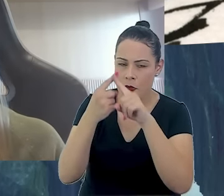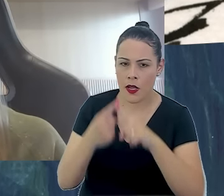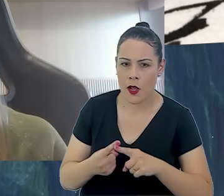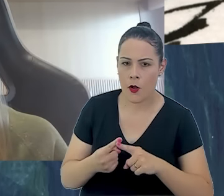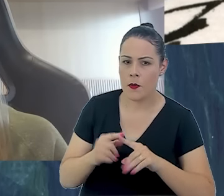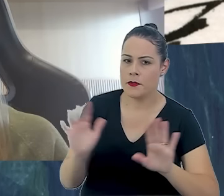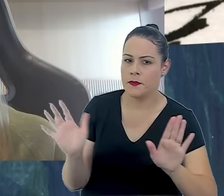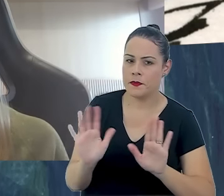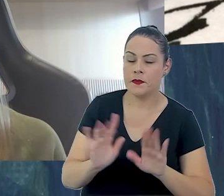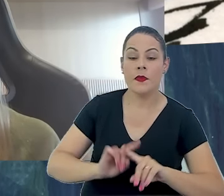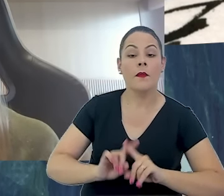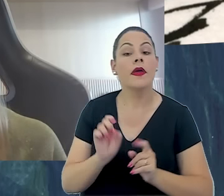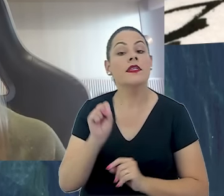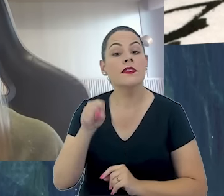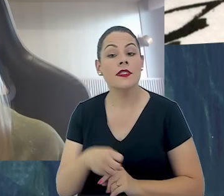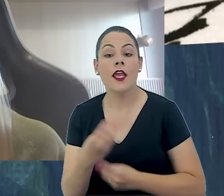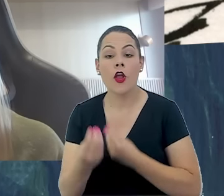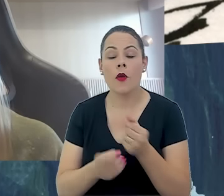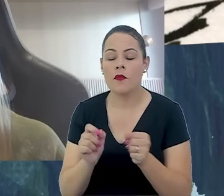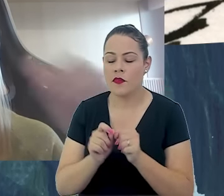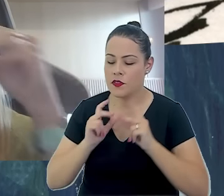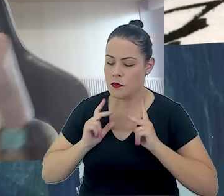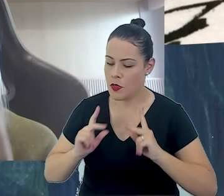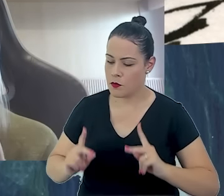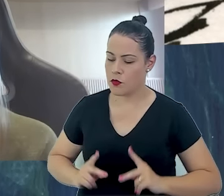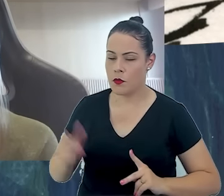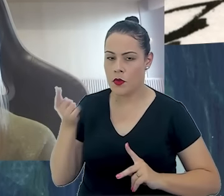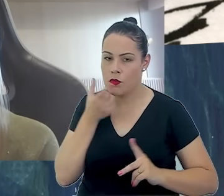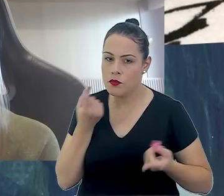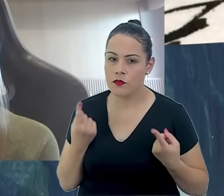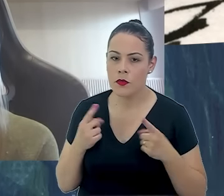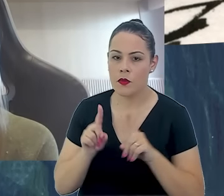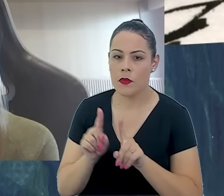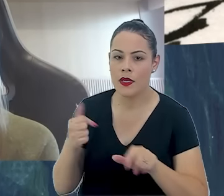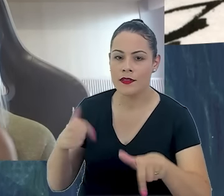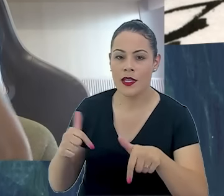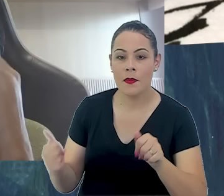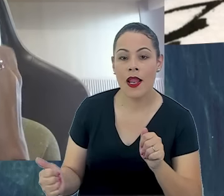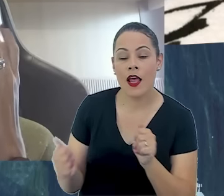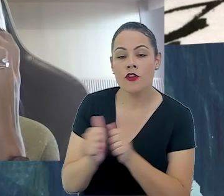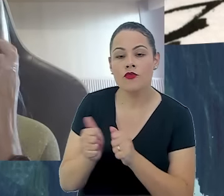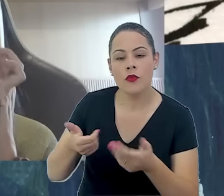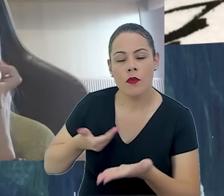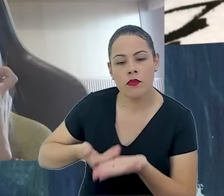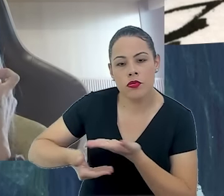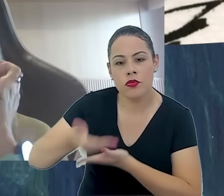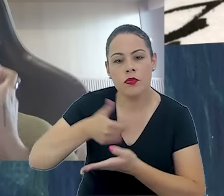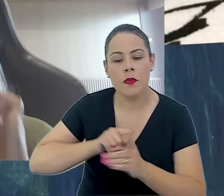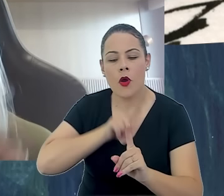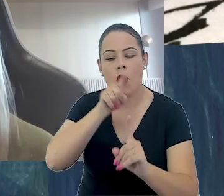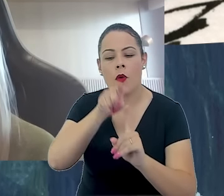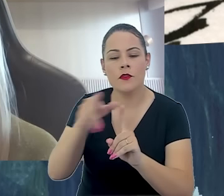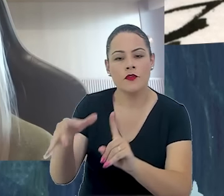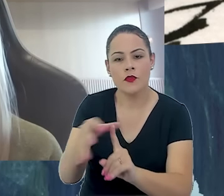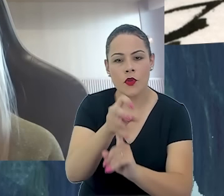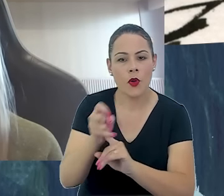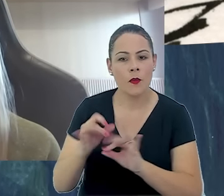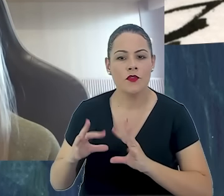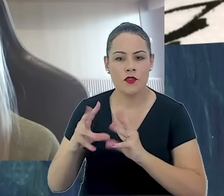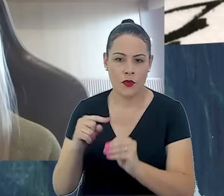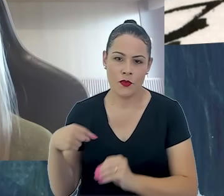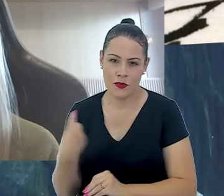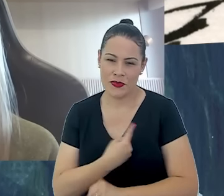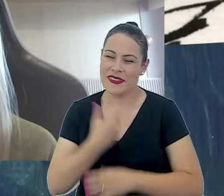competir, e sim como nos posicionamos para cooperar a fim de alcançarmos o objetivo comum de